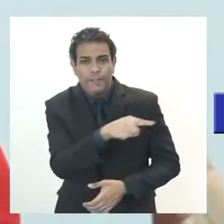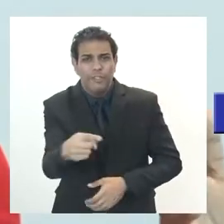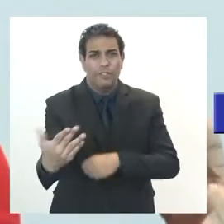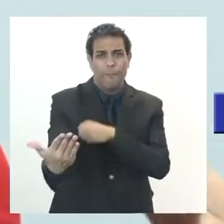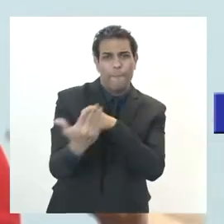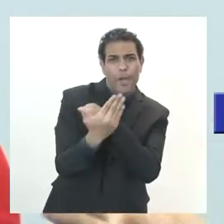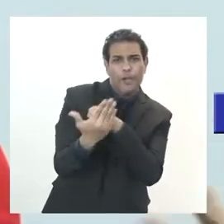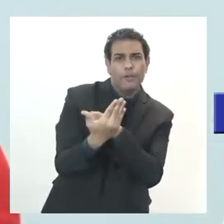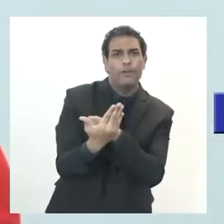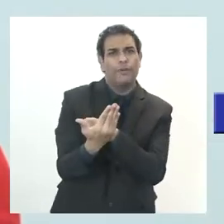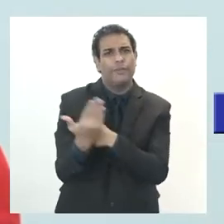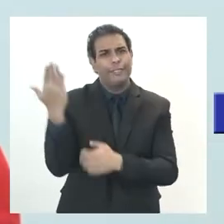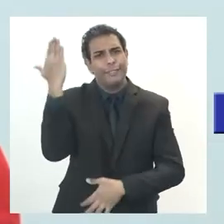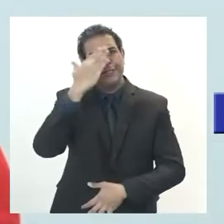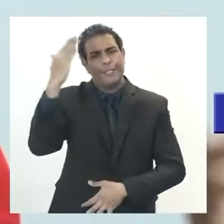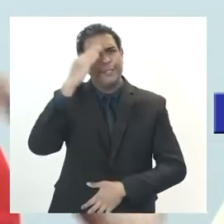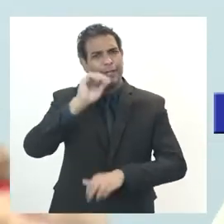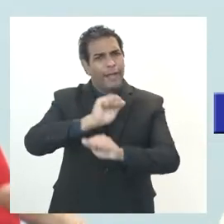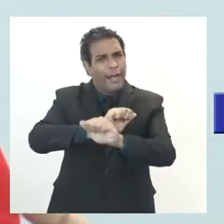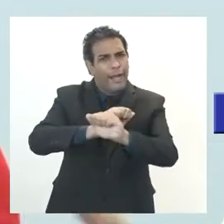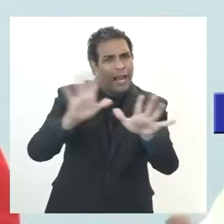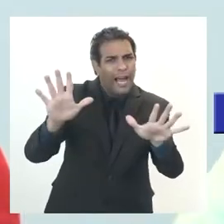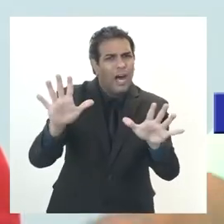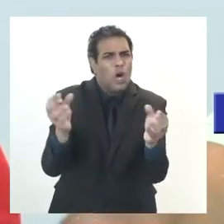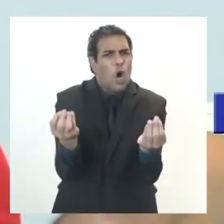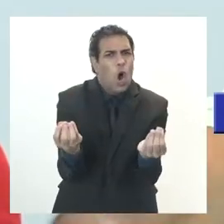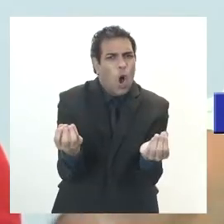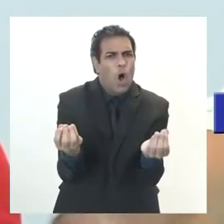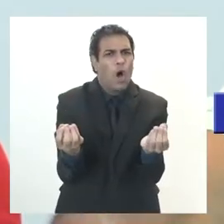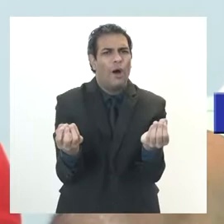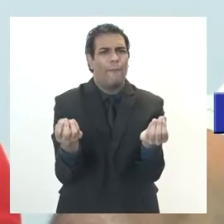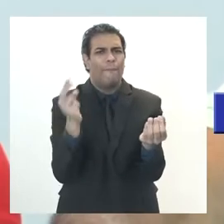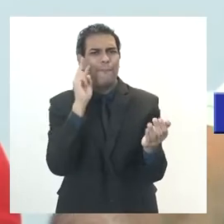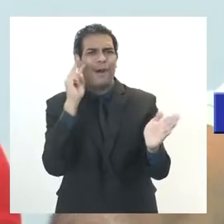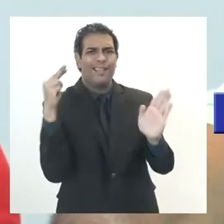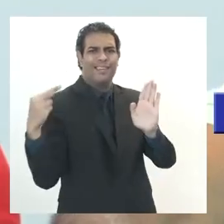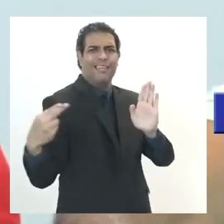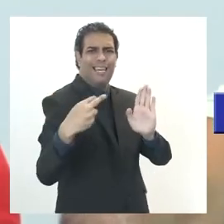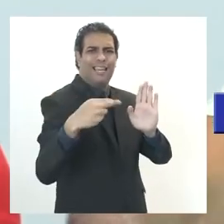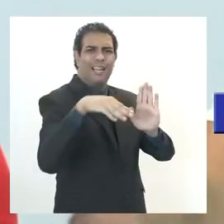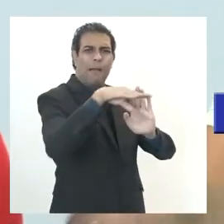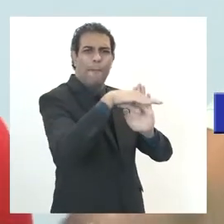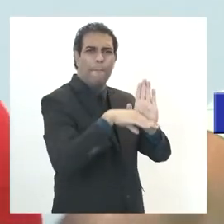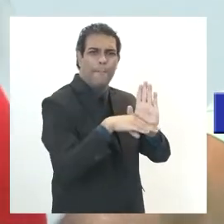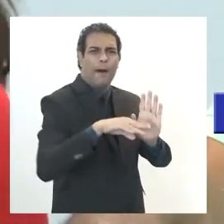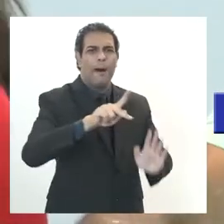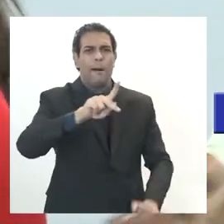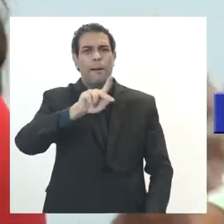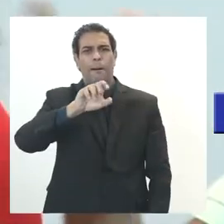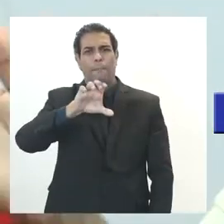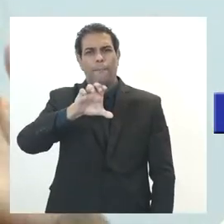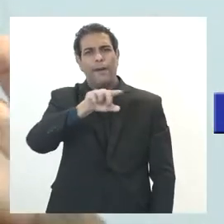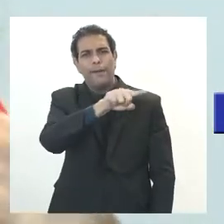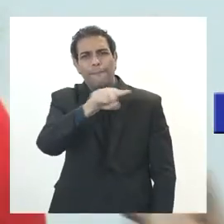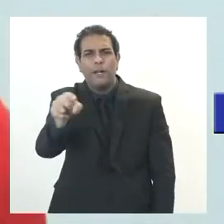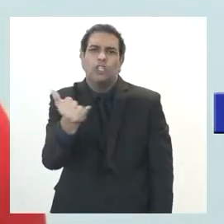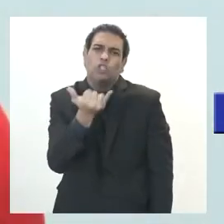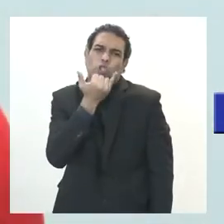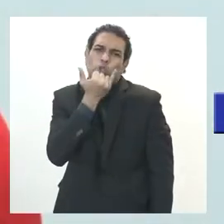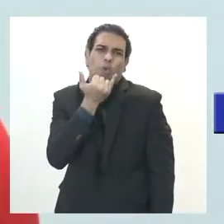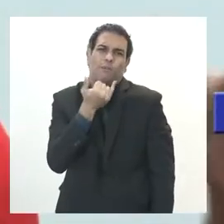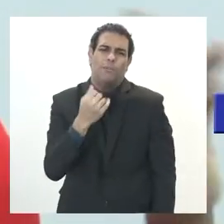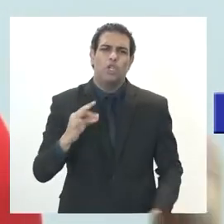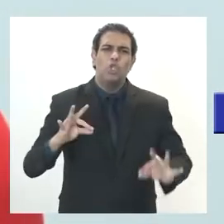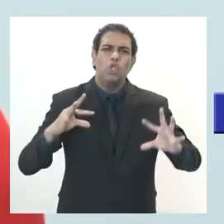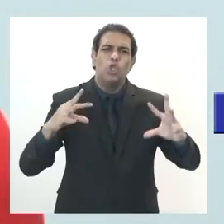ver se eu entendo esse eu não estou entendendo bem essa técnica tá eu peço desculpas dos Senhores todos senhora